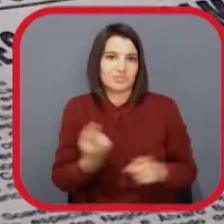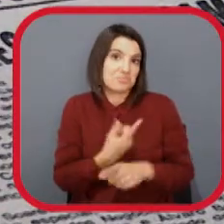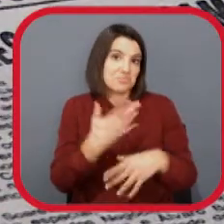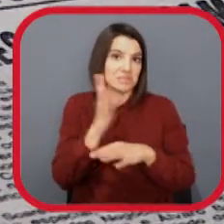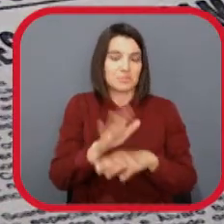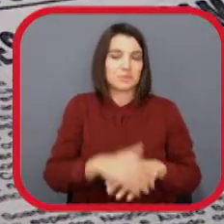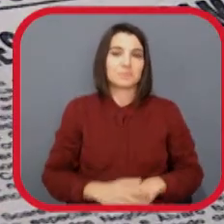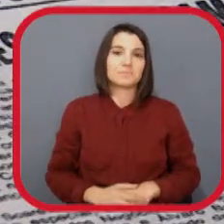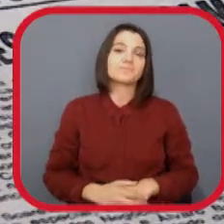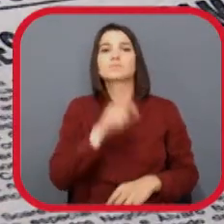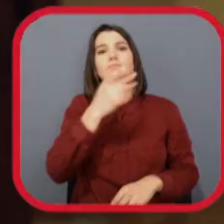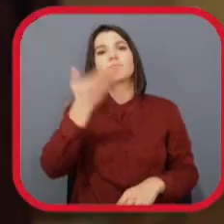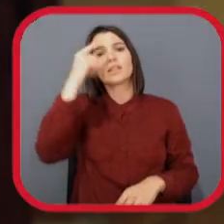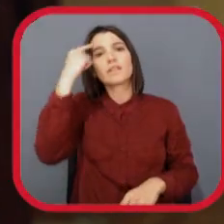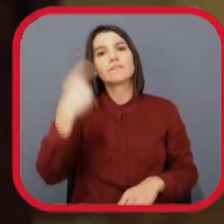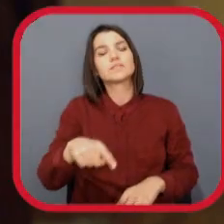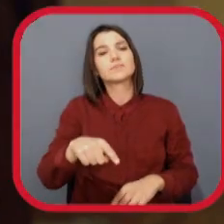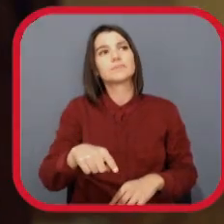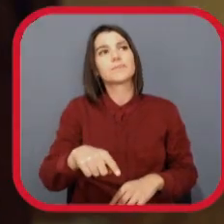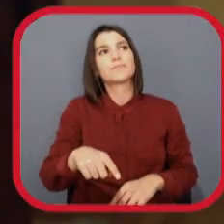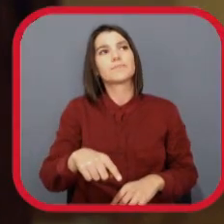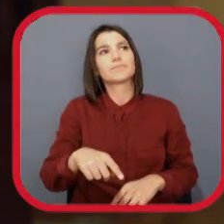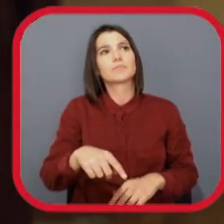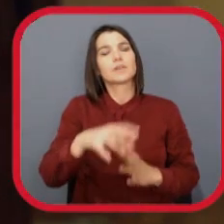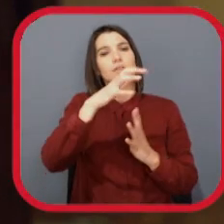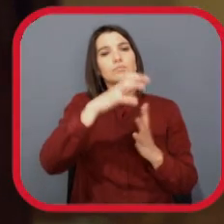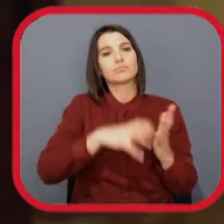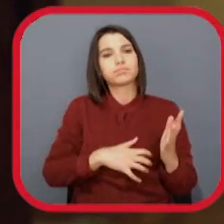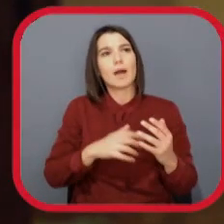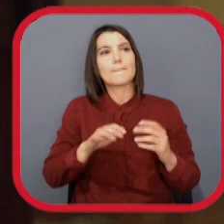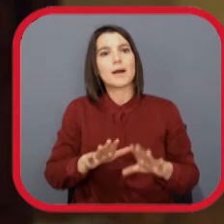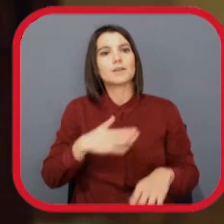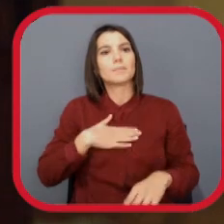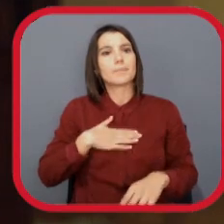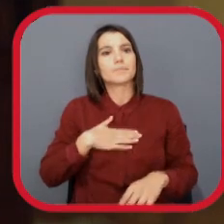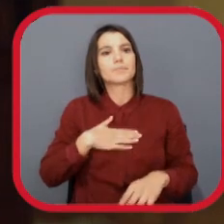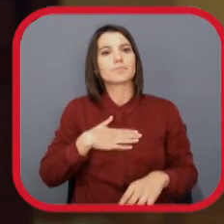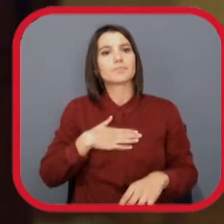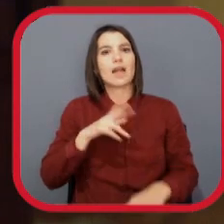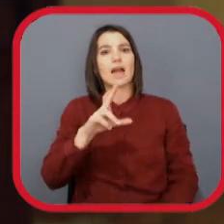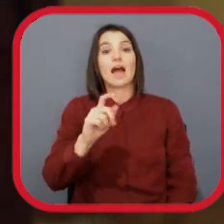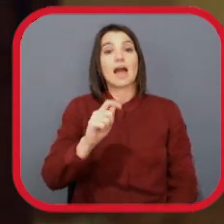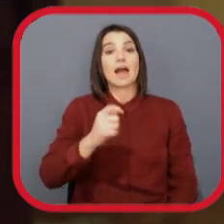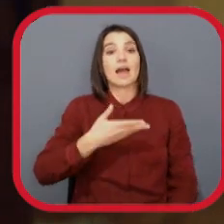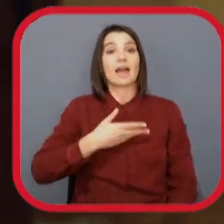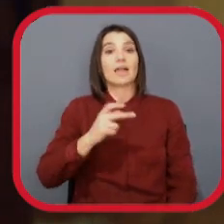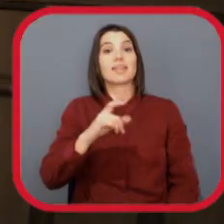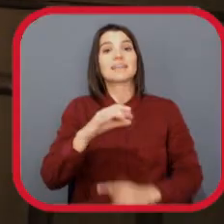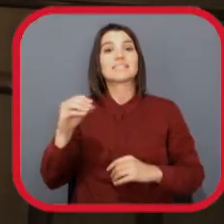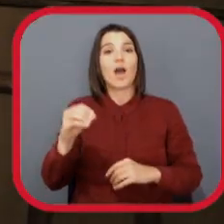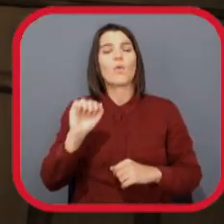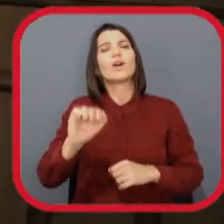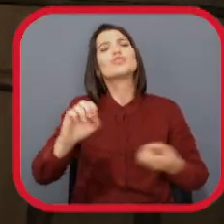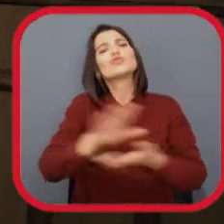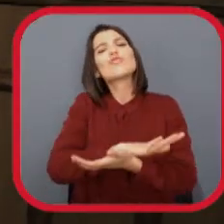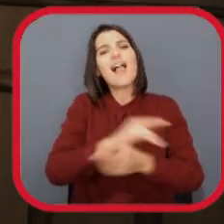difícil tenha sido a redação, mas foi, para mim, um dos cenários mais conseguidos.